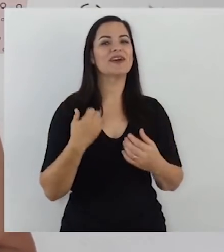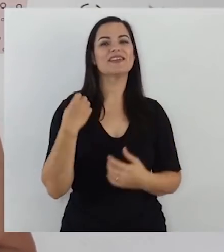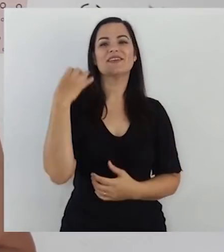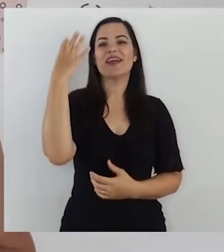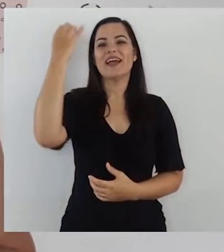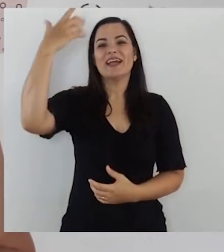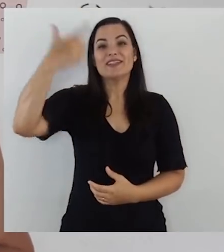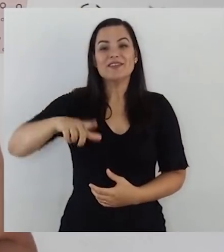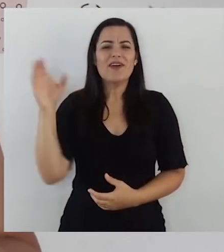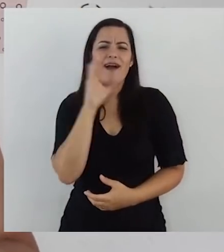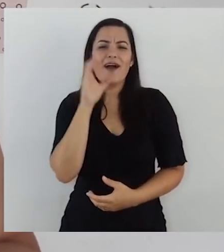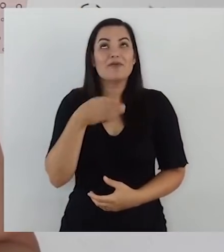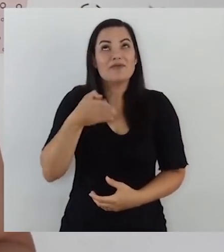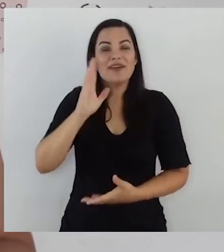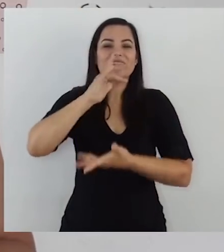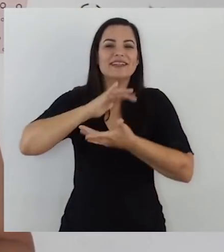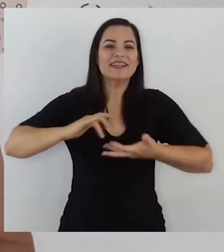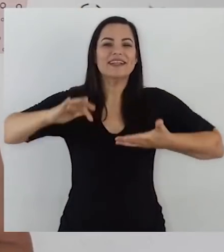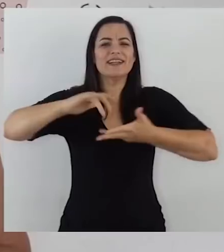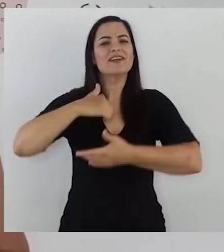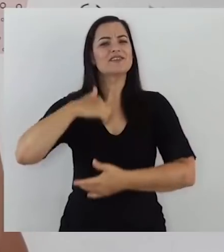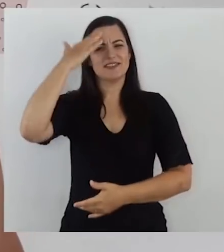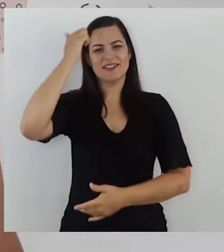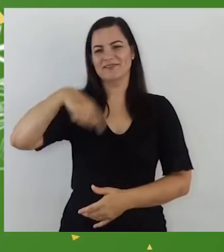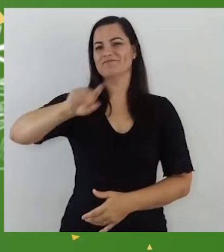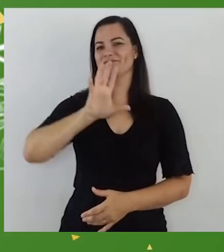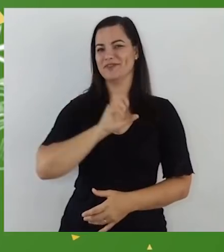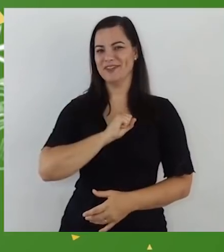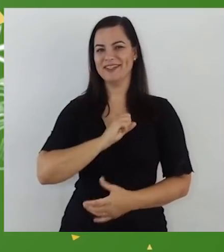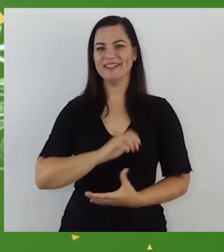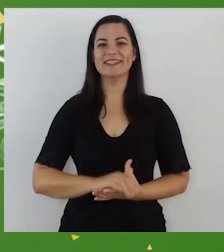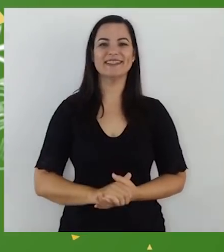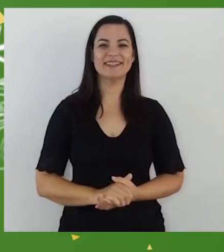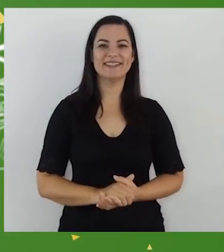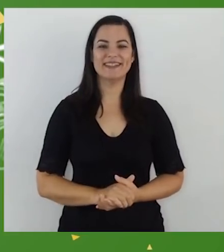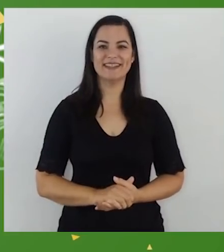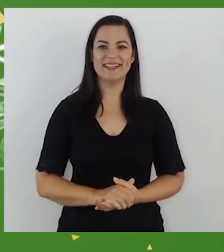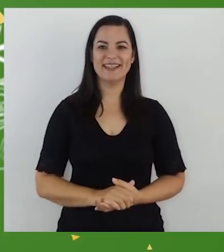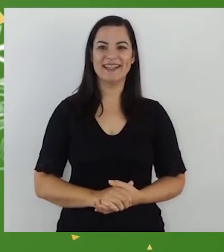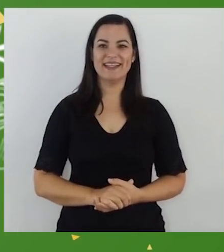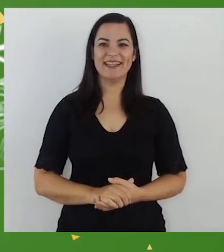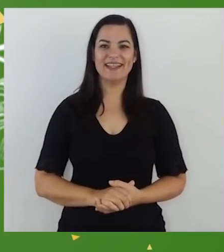viajar rapidinho aí pelo espaço, que eu sei bem que vocês adoram.